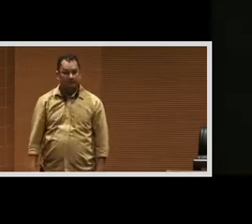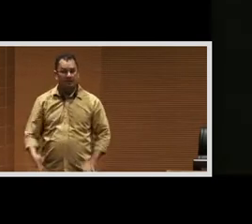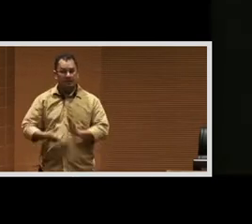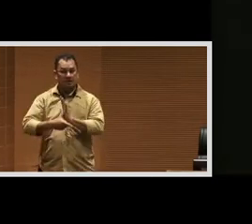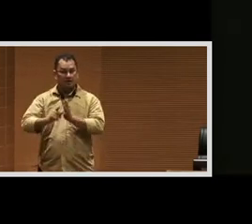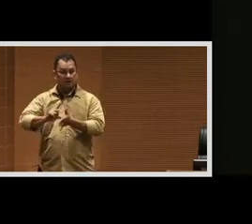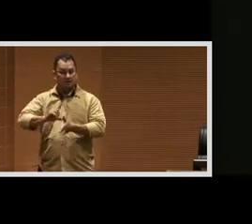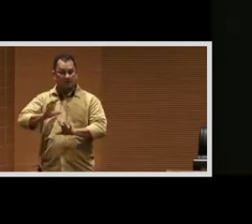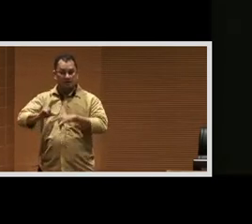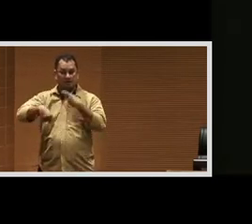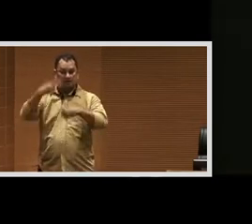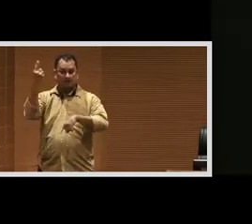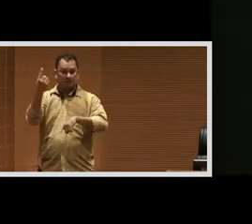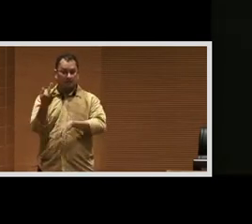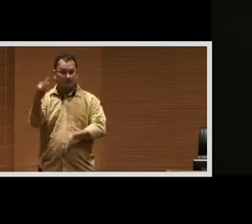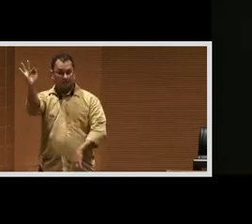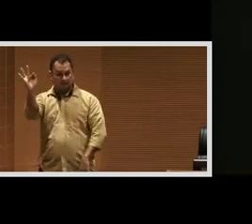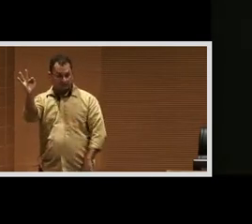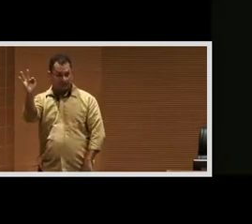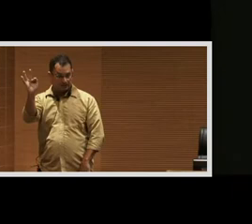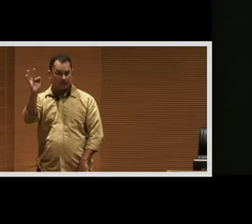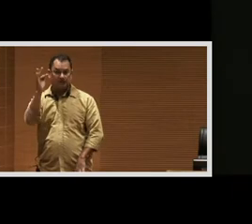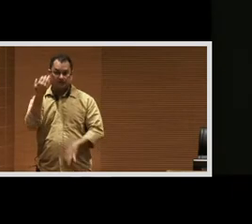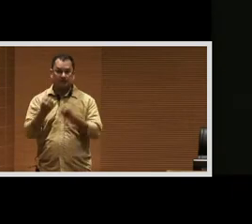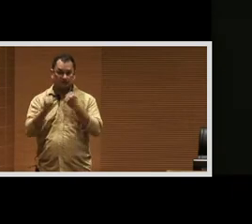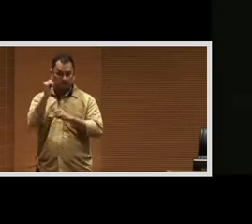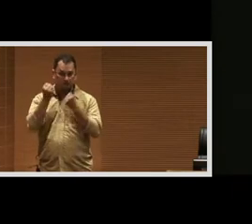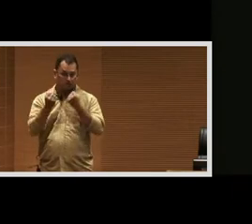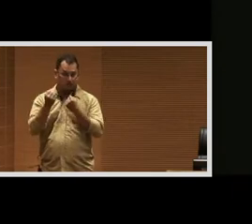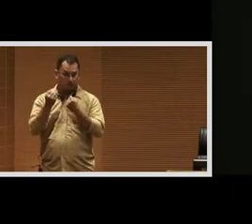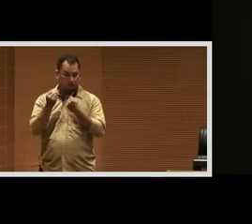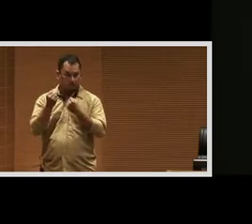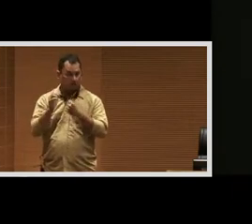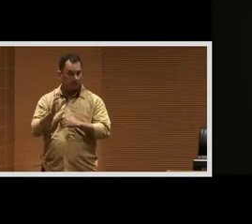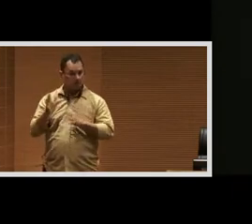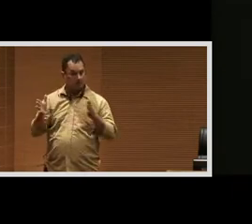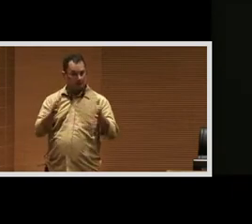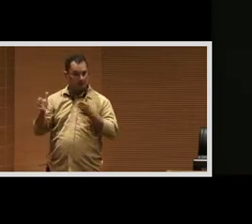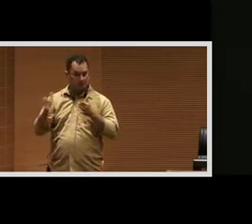Revolução Francesa, viu, gente? É de lá que eu estou falando, não é de agora, não.